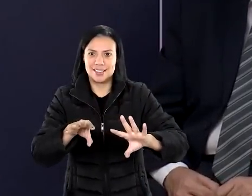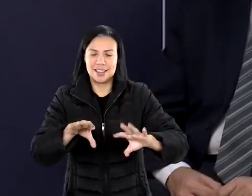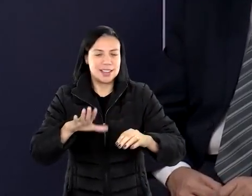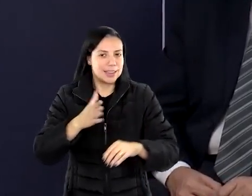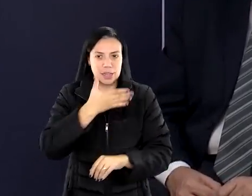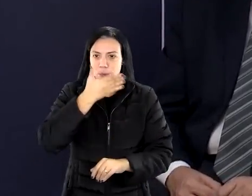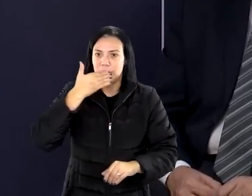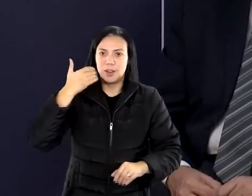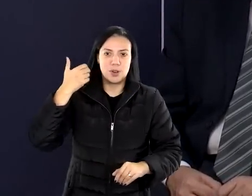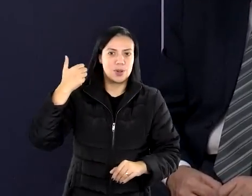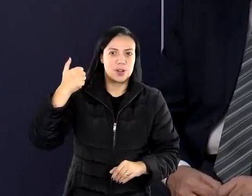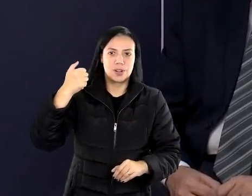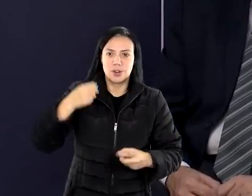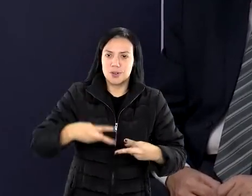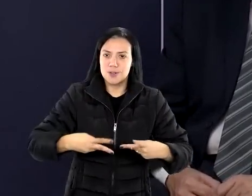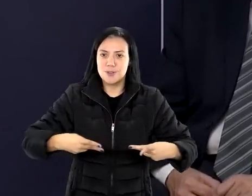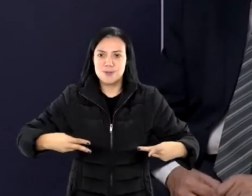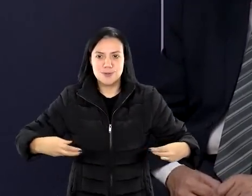tesouro